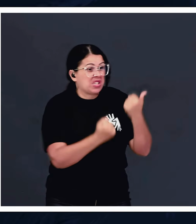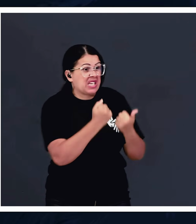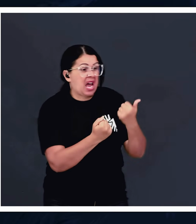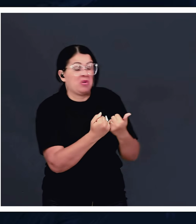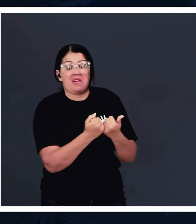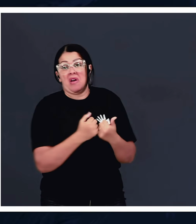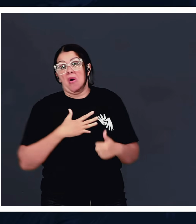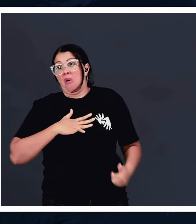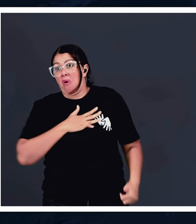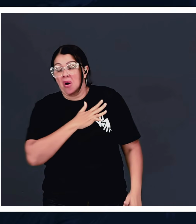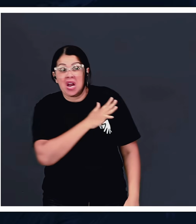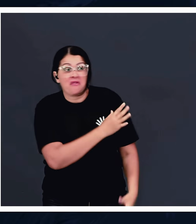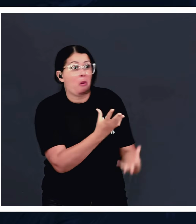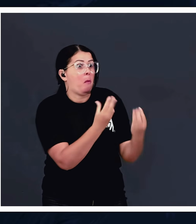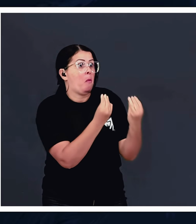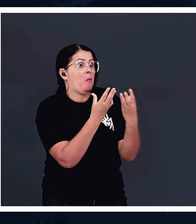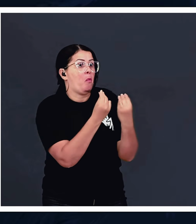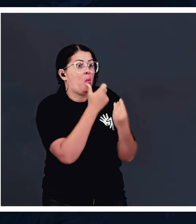hoje.